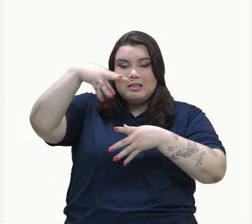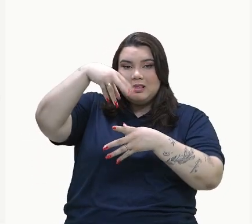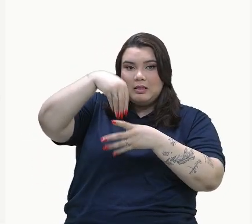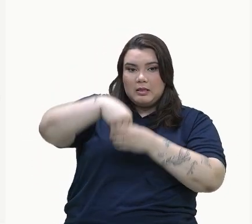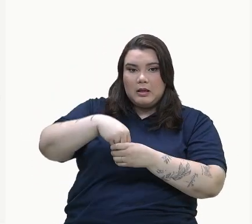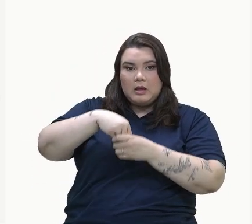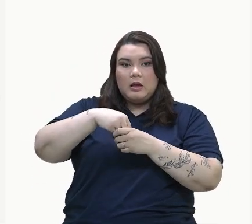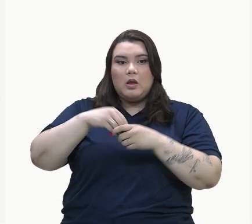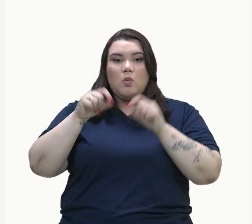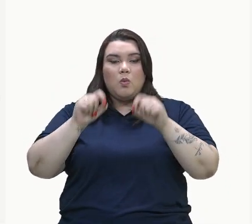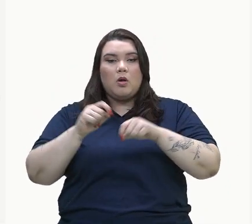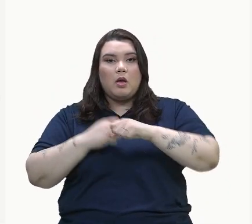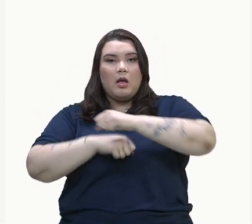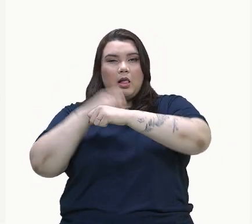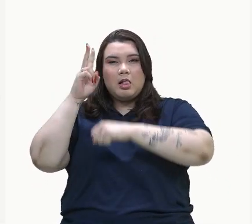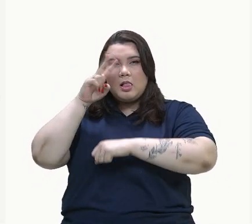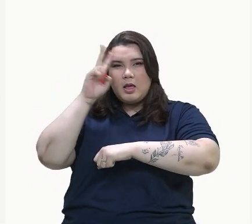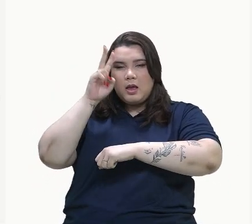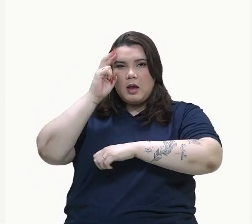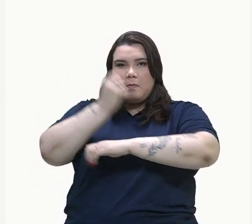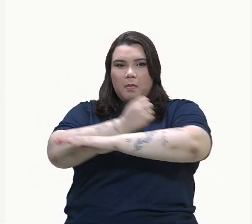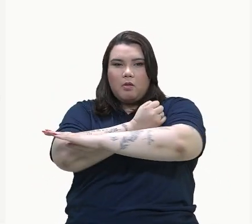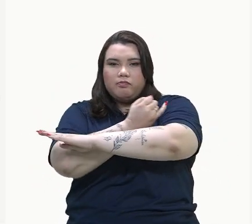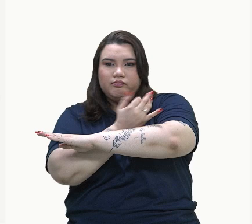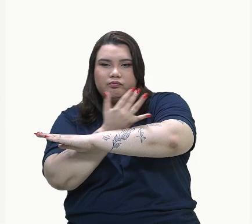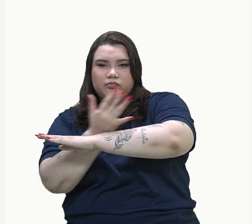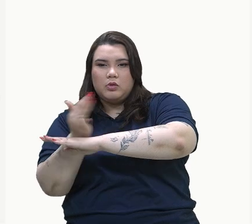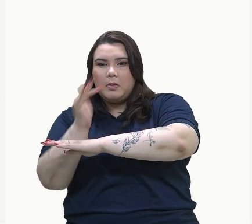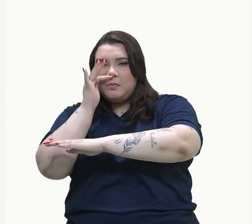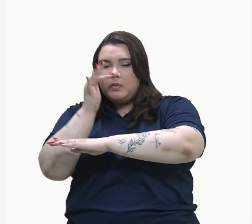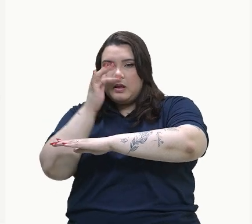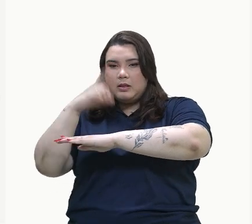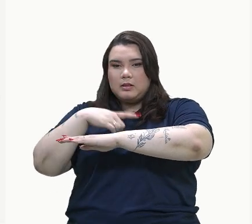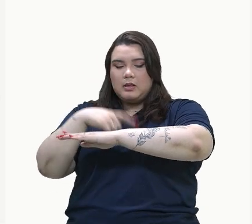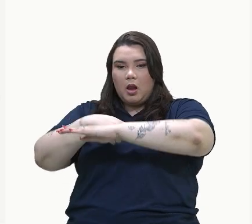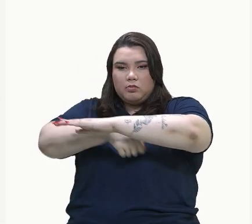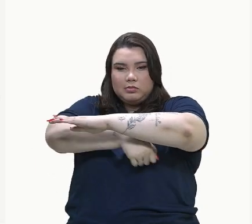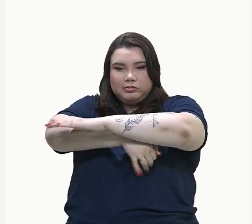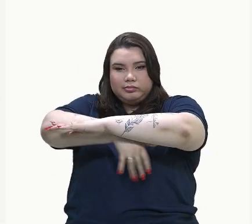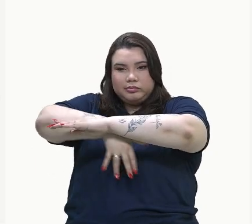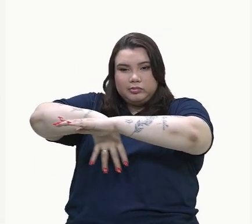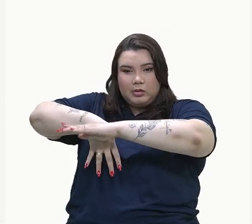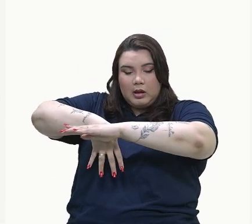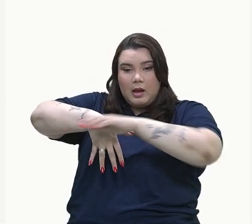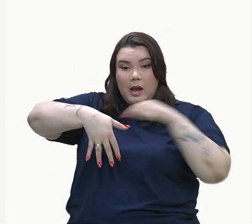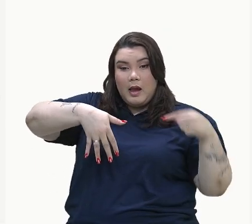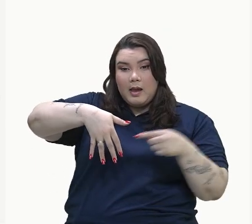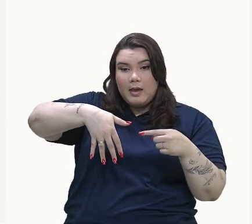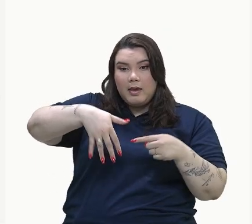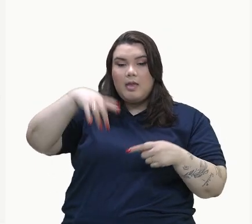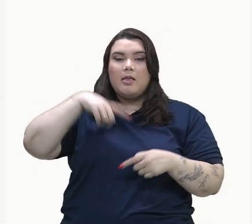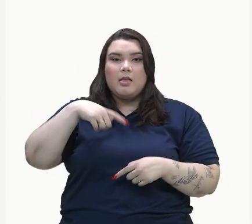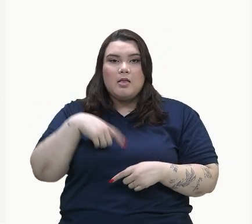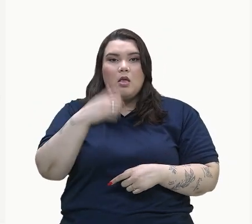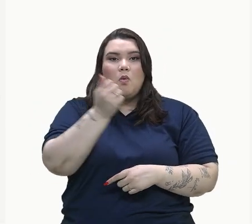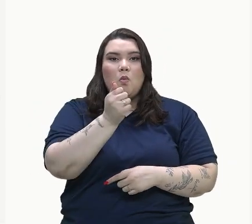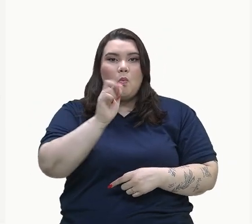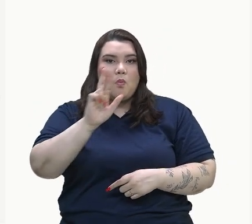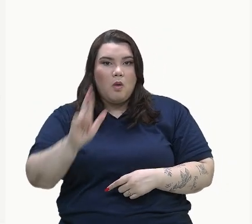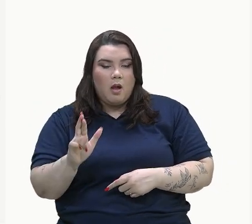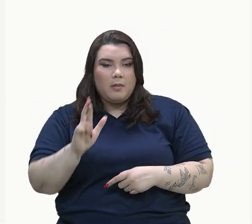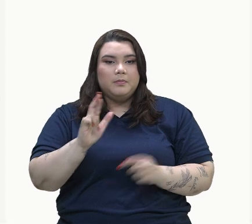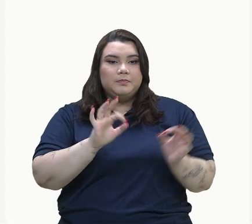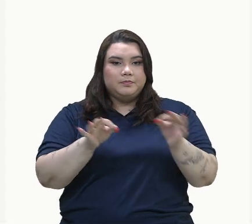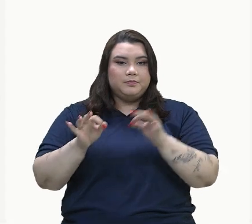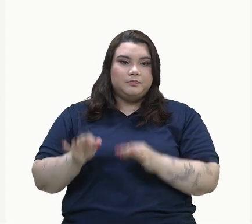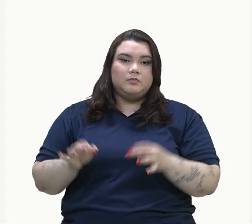pelas raízes das plantas e também pelos micro-organismos que nós temos nesse solo. Falando em micro-organismos, a gente